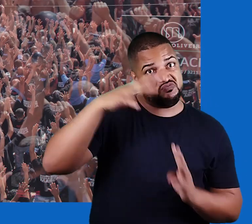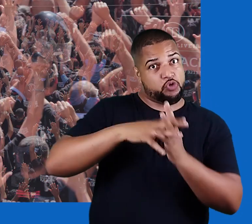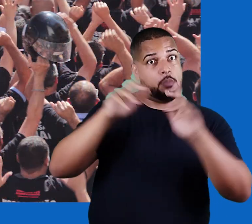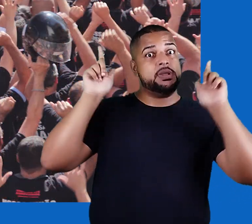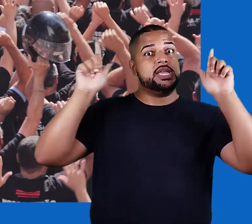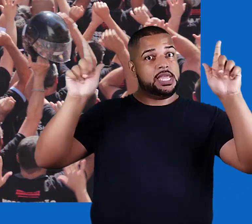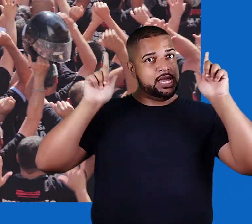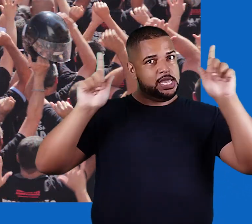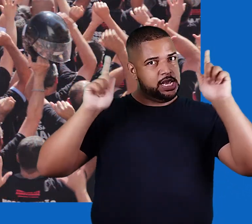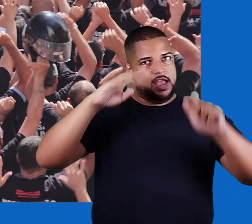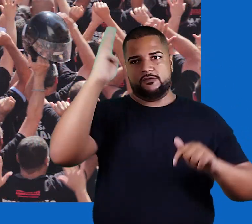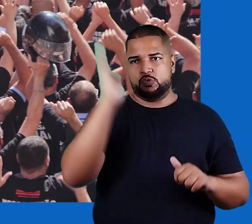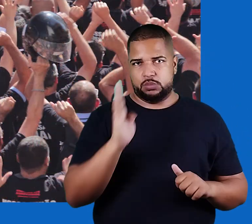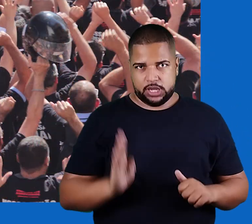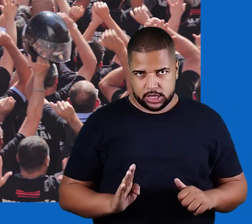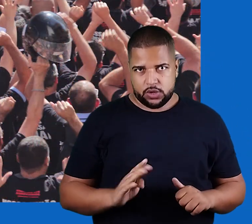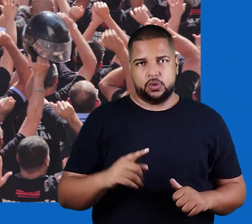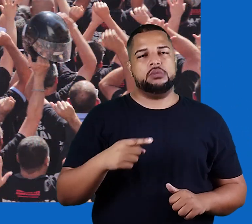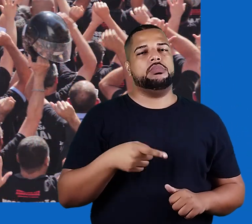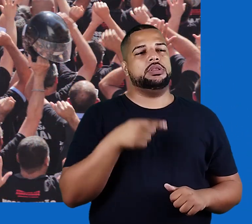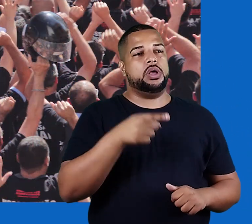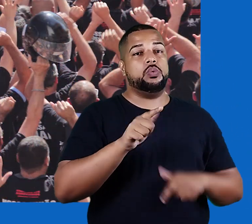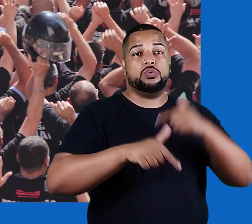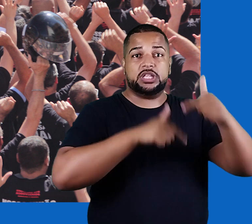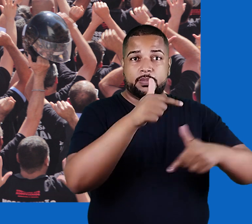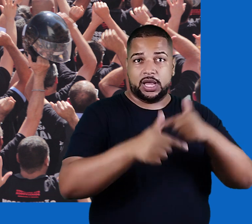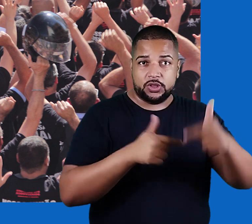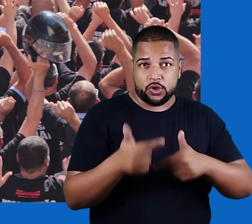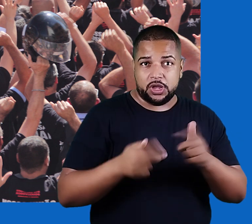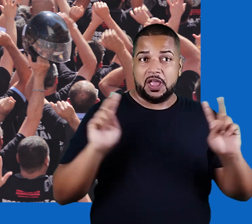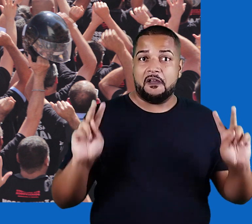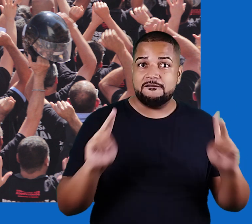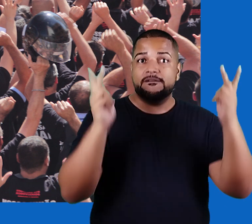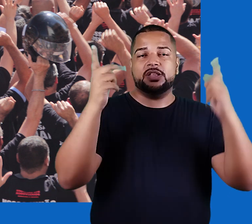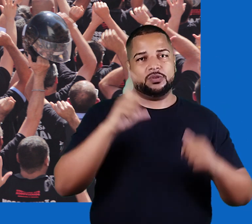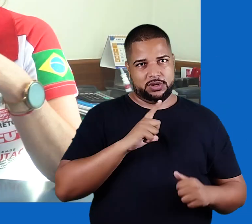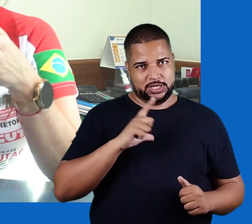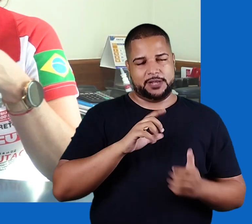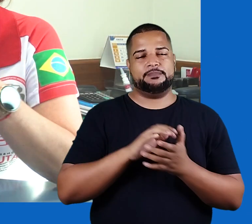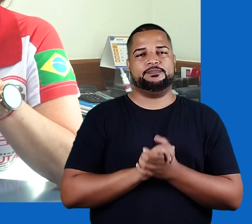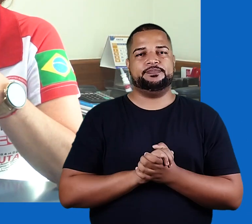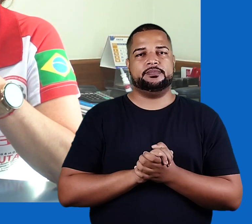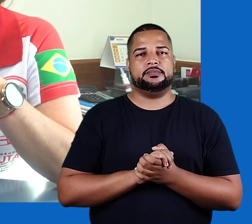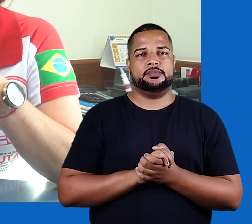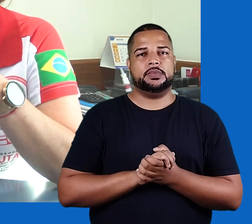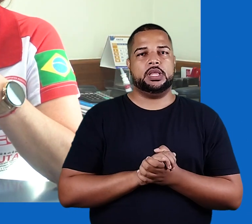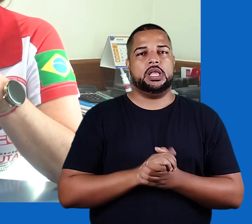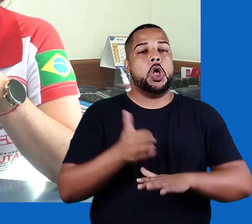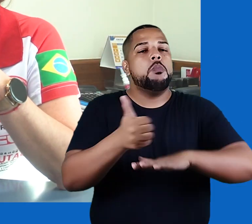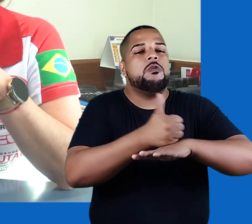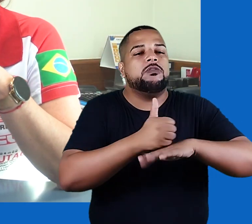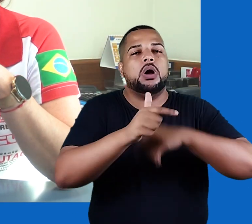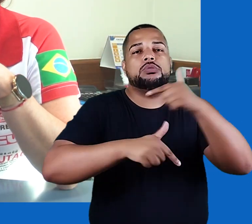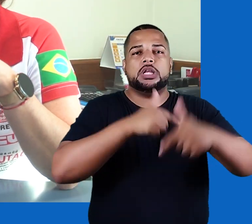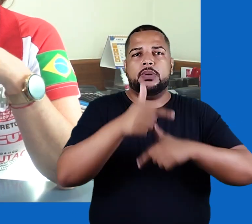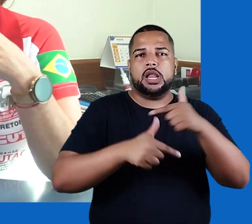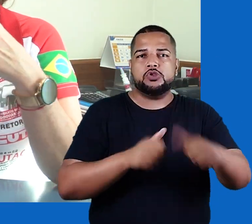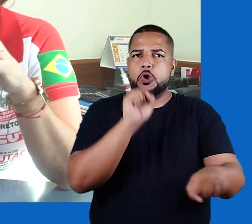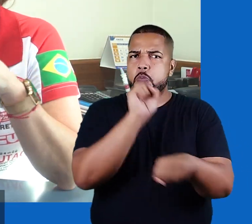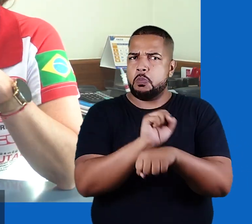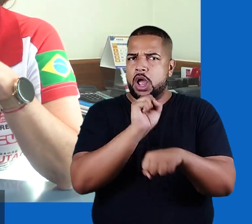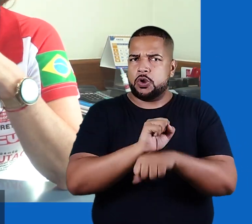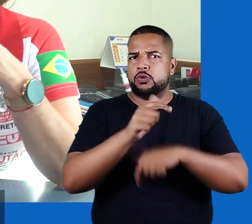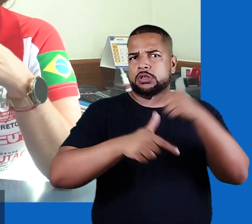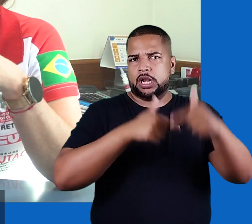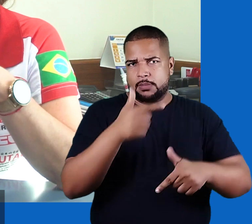dos transportes no Brasil, com vitória da categoria. Os próprios trabalhadores pararam, mas aí